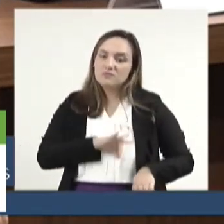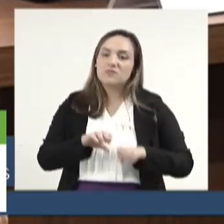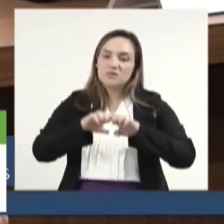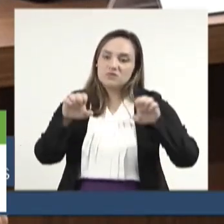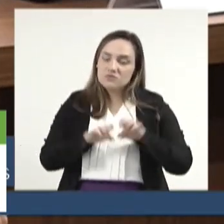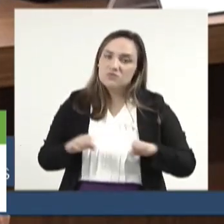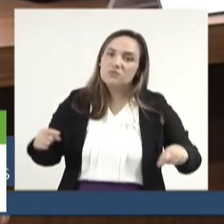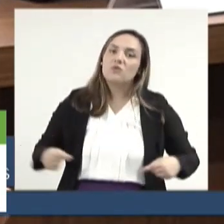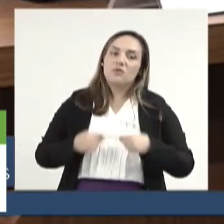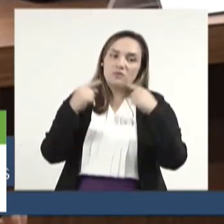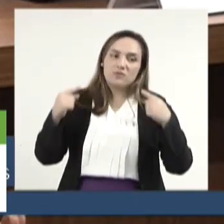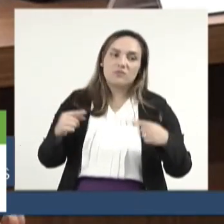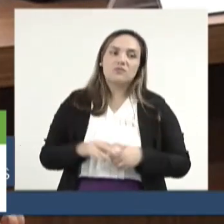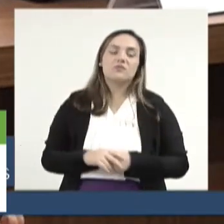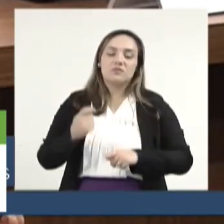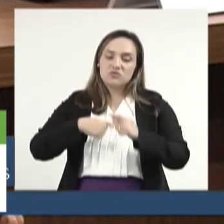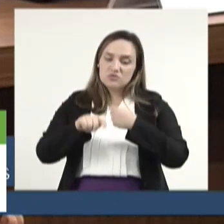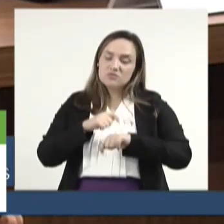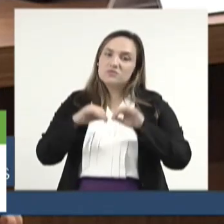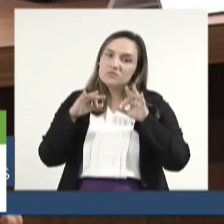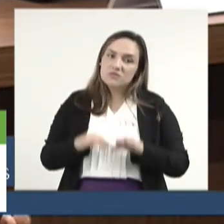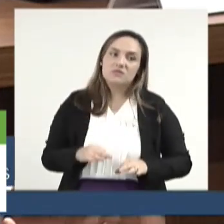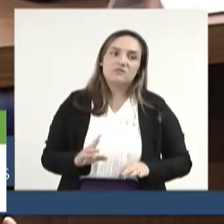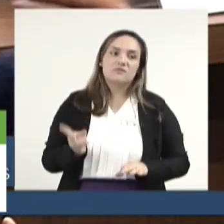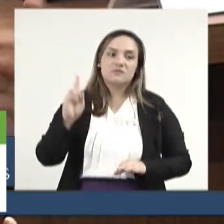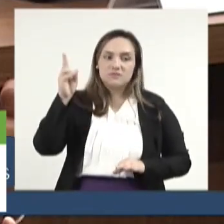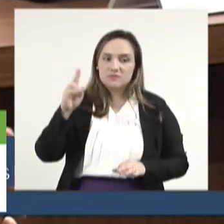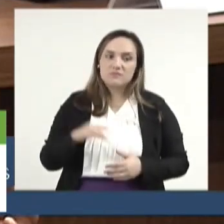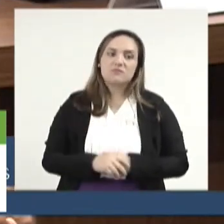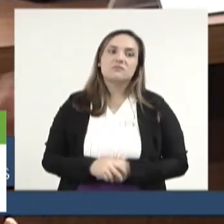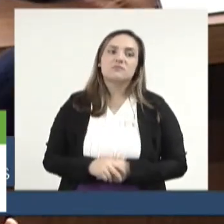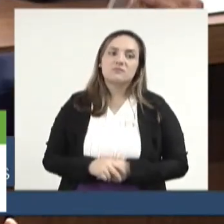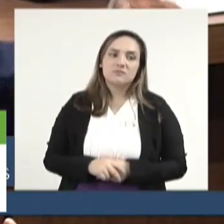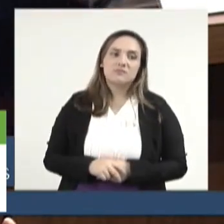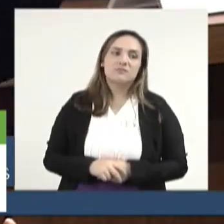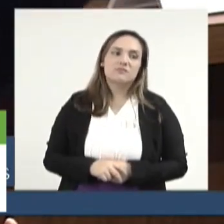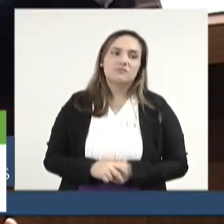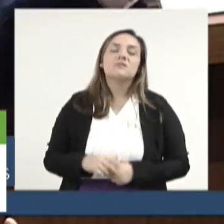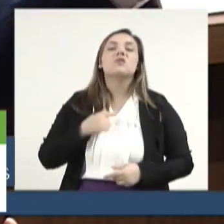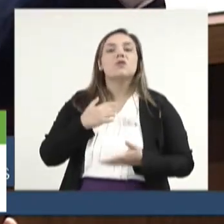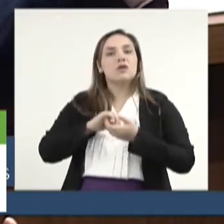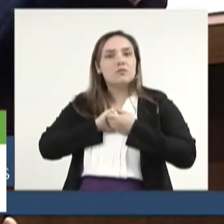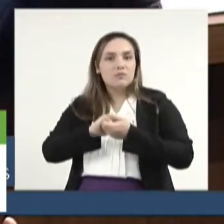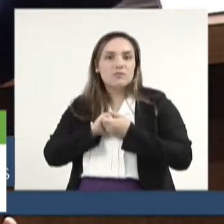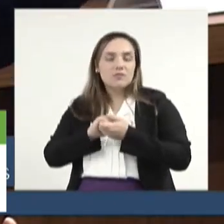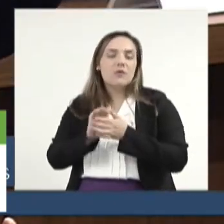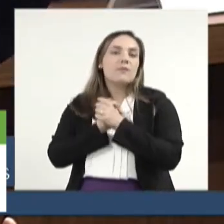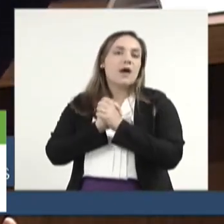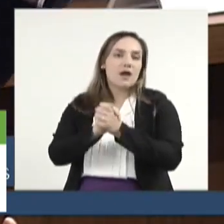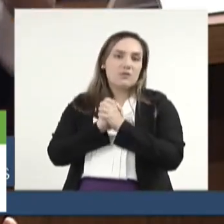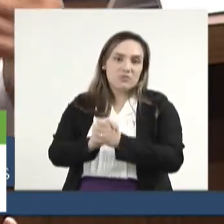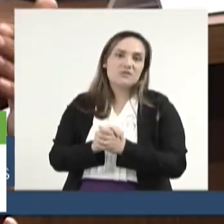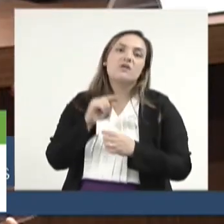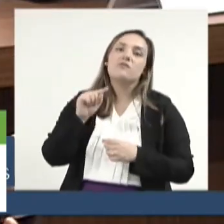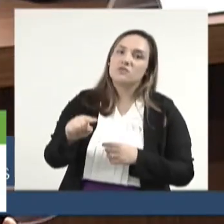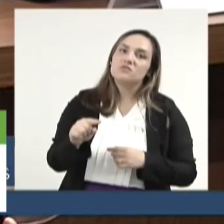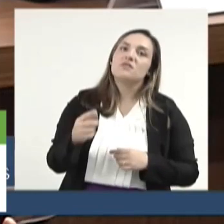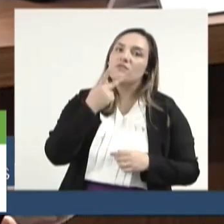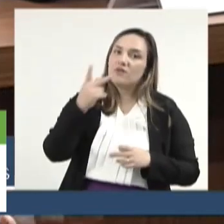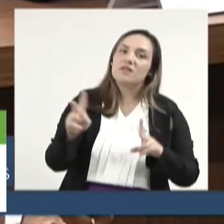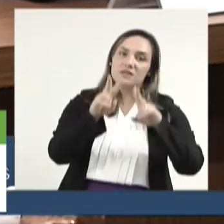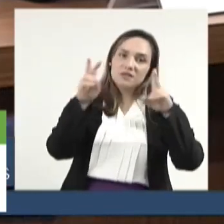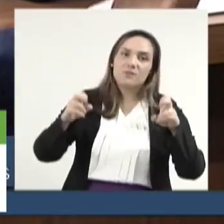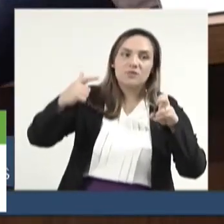essa infraestrutura adequada, o administrativo realmente valorizado. Então, nesse sentido, eu quero aqui parabenizar a Vossa Excelência por trazer mais uma vez